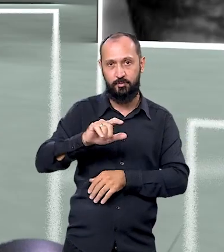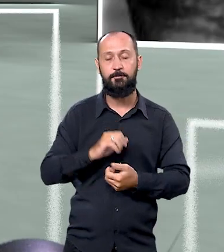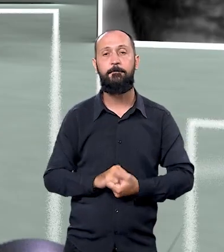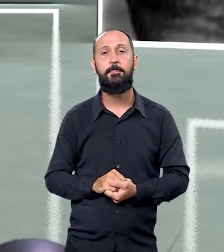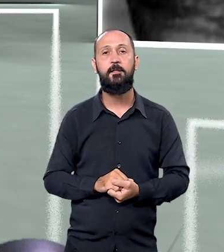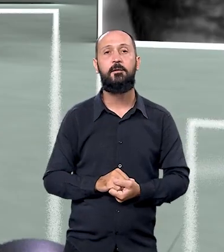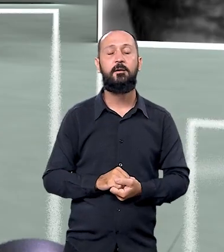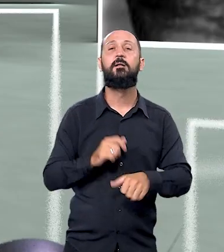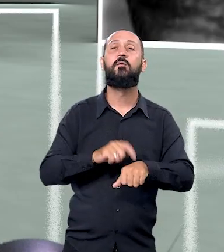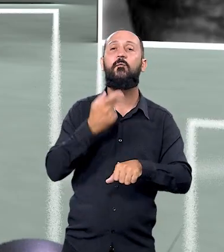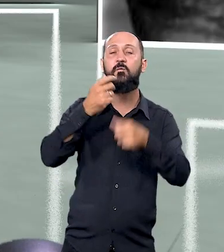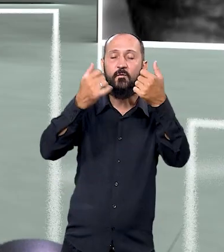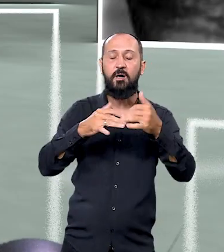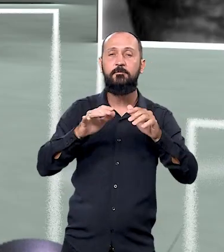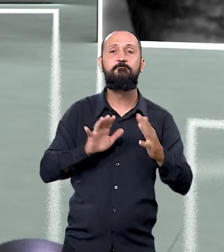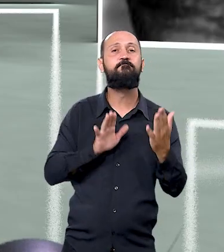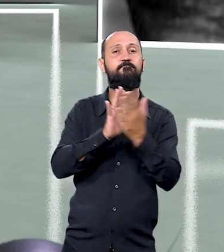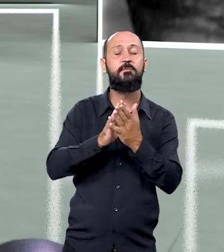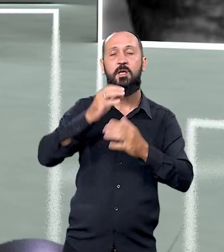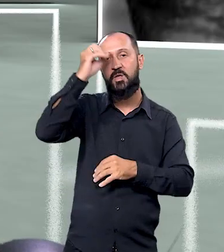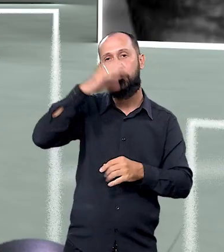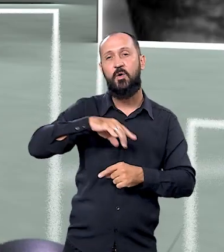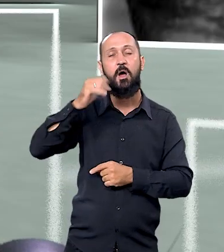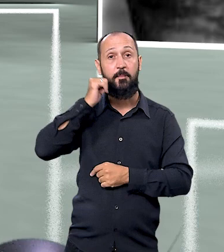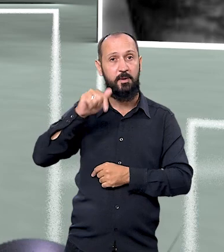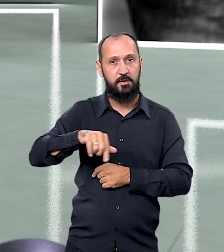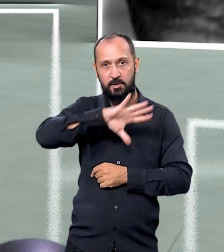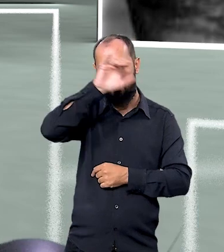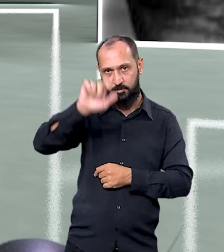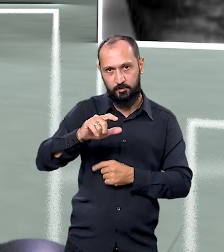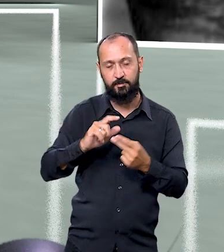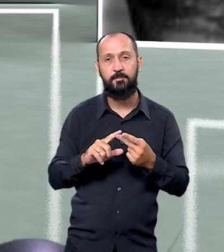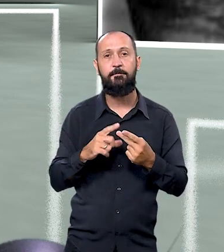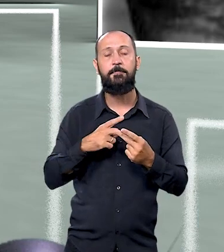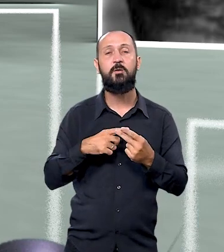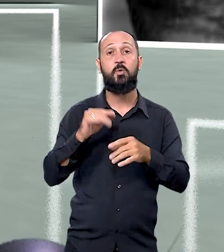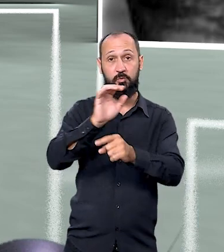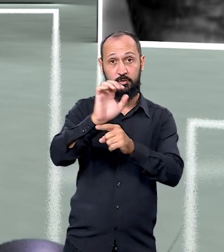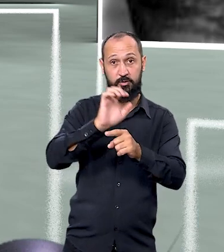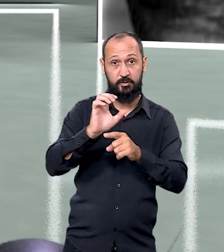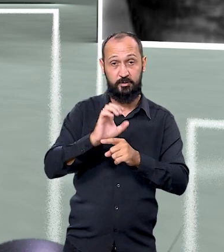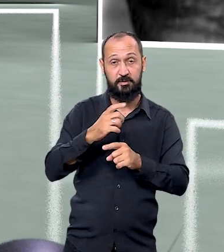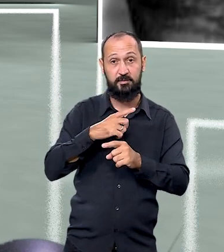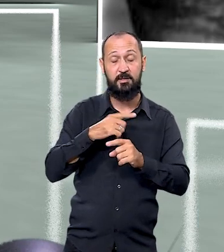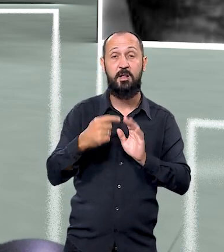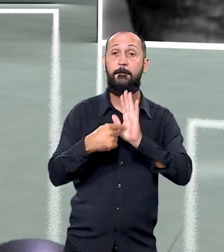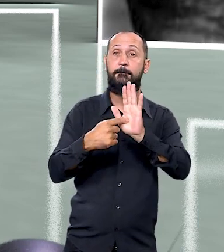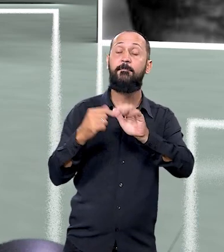Grosso do Sul, o nosso estado, ele se destaca, né? E recentemente a ministra Cida Gonçalves esteve